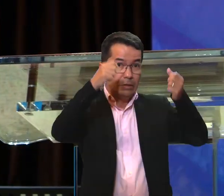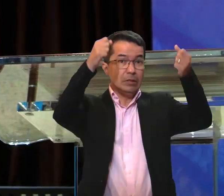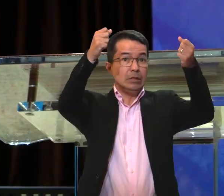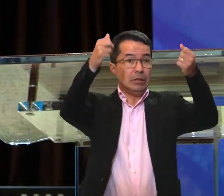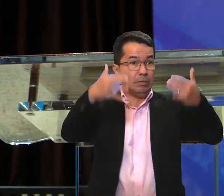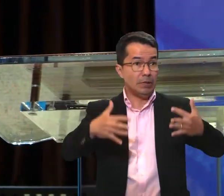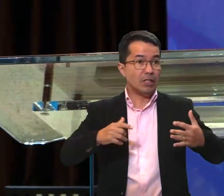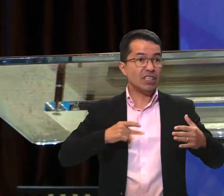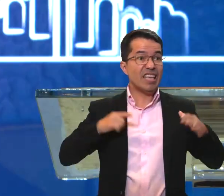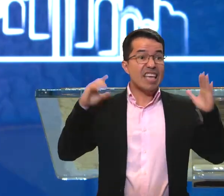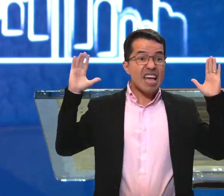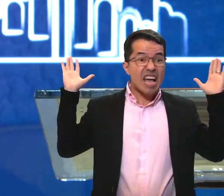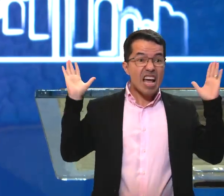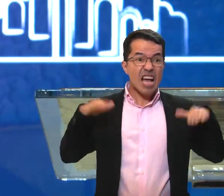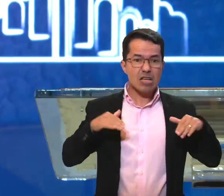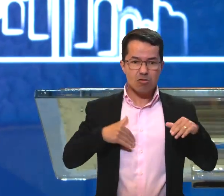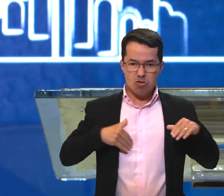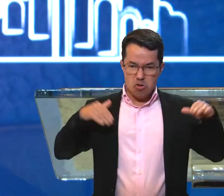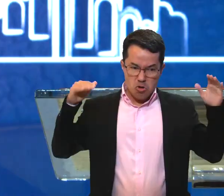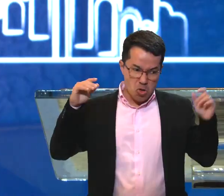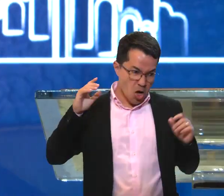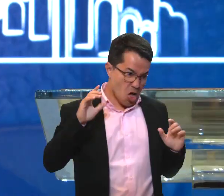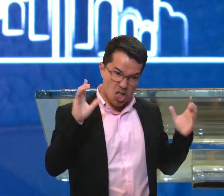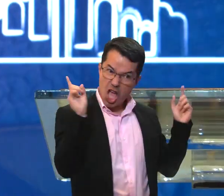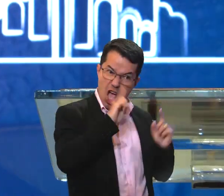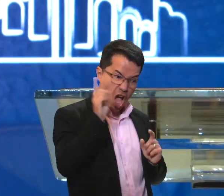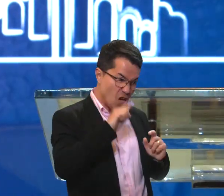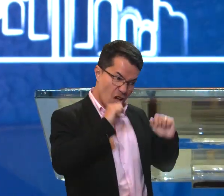jejuando, orando, recebeu a